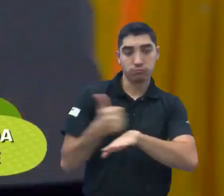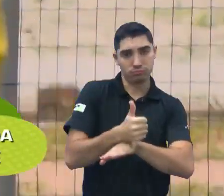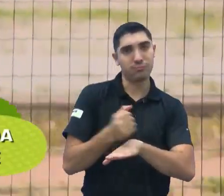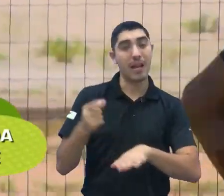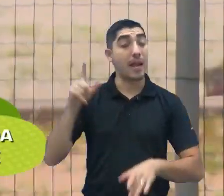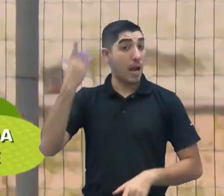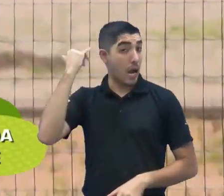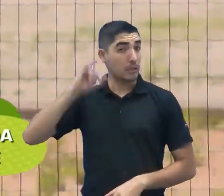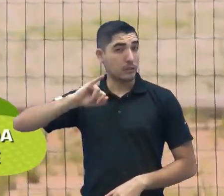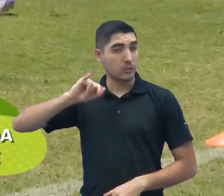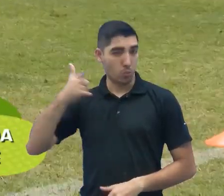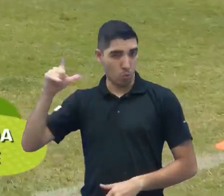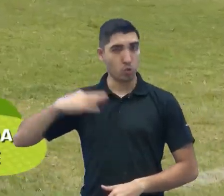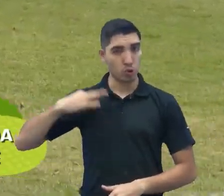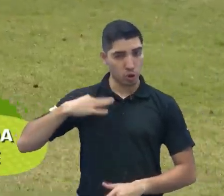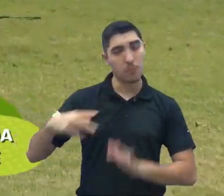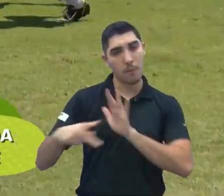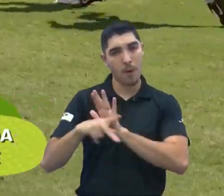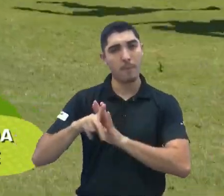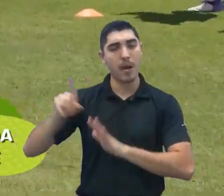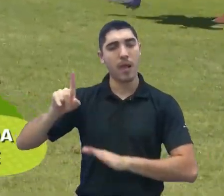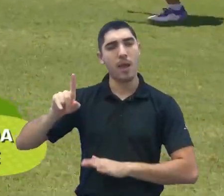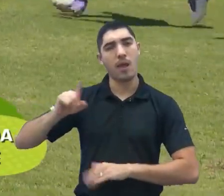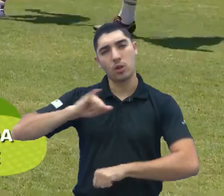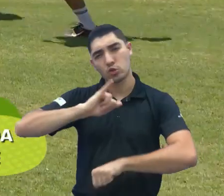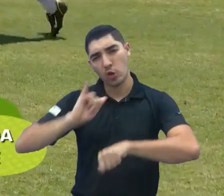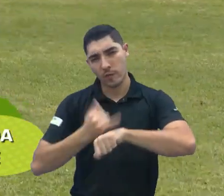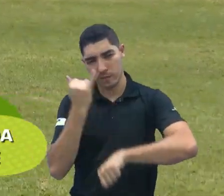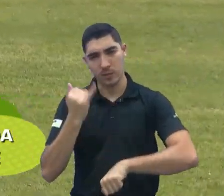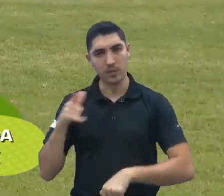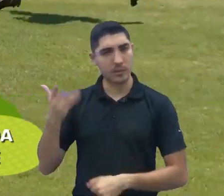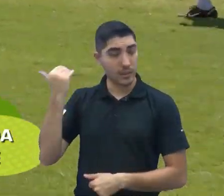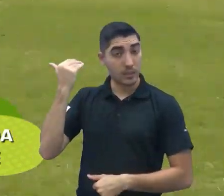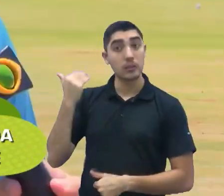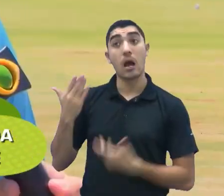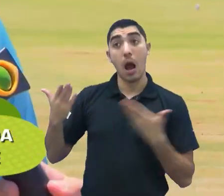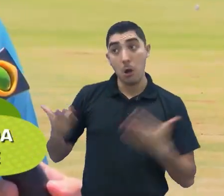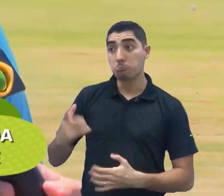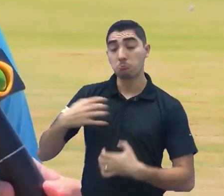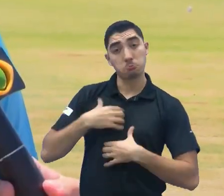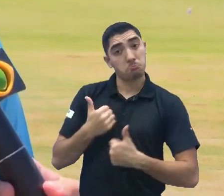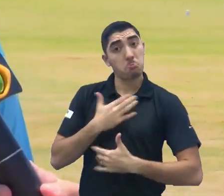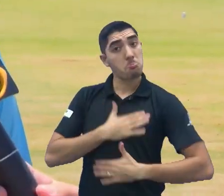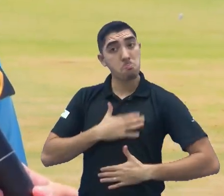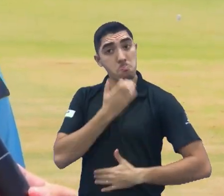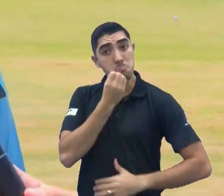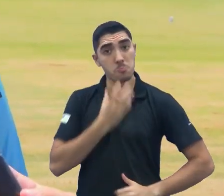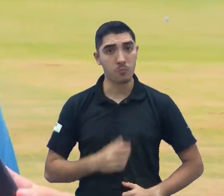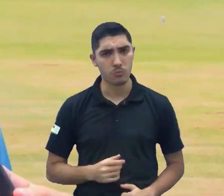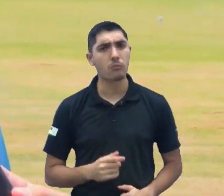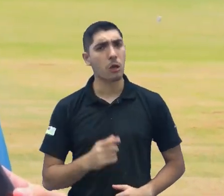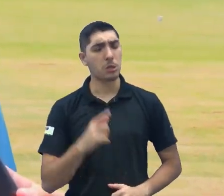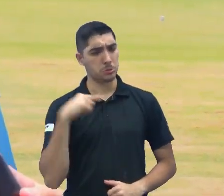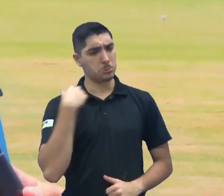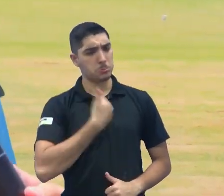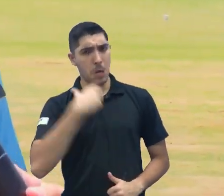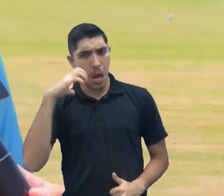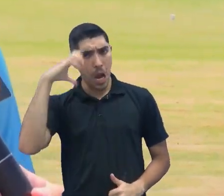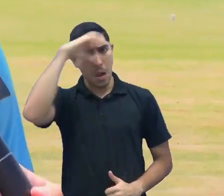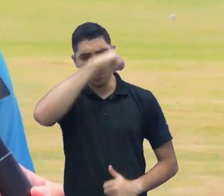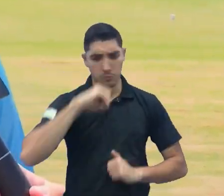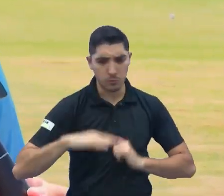Segundo ele, a pré-temporada foi bem aproveitada pelos jogadores. Acho que a gente evoluiu bastante nesse último jogo, o